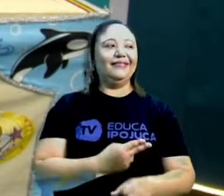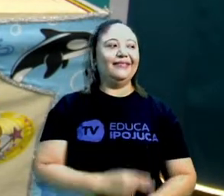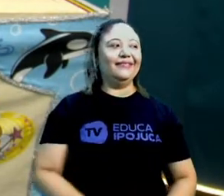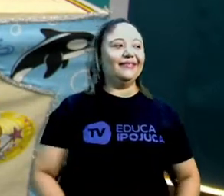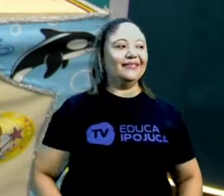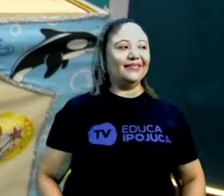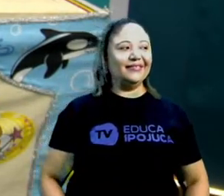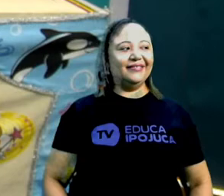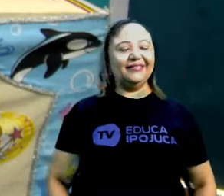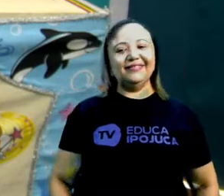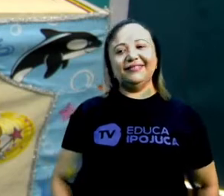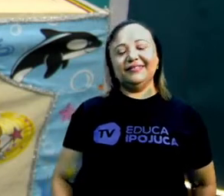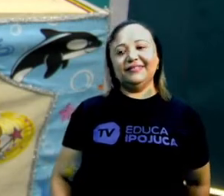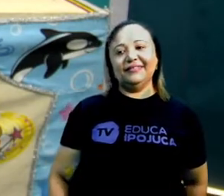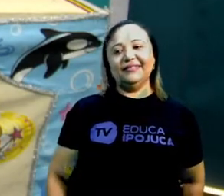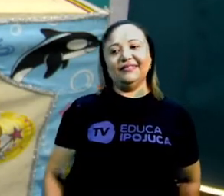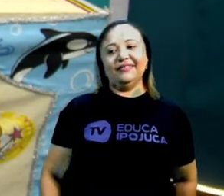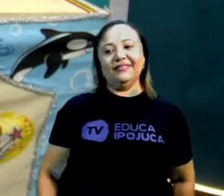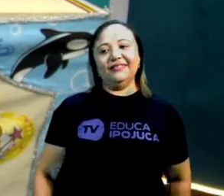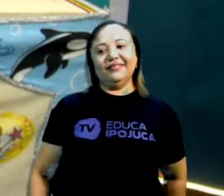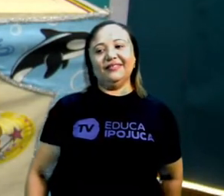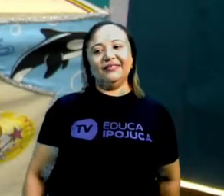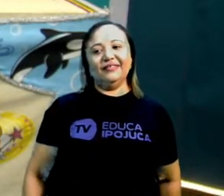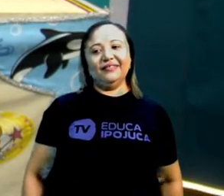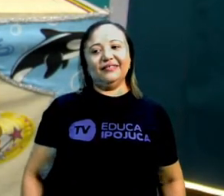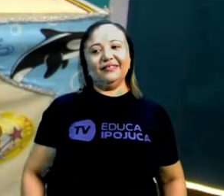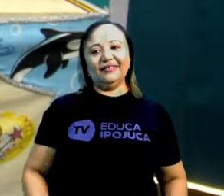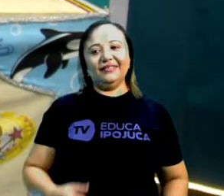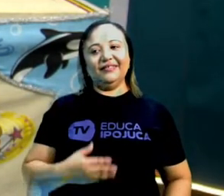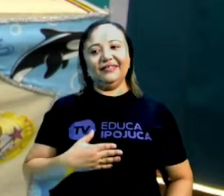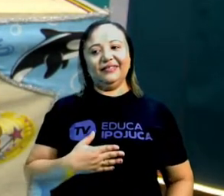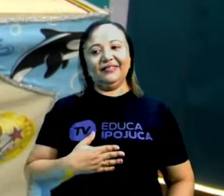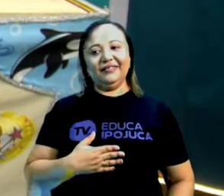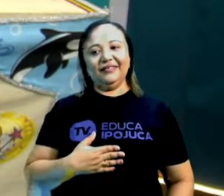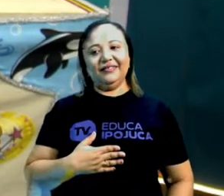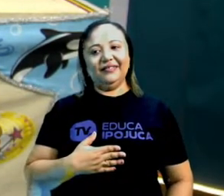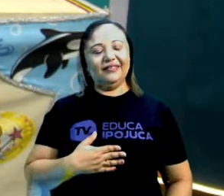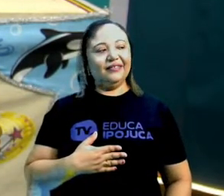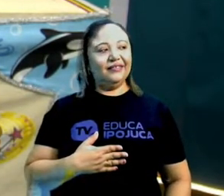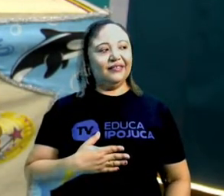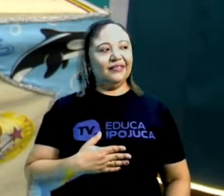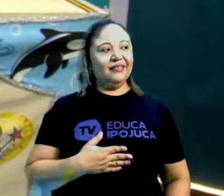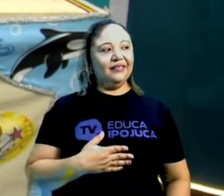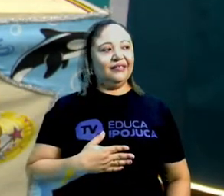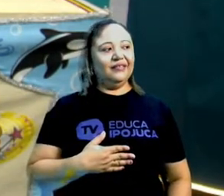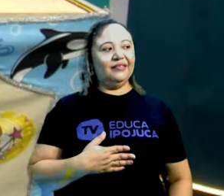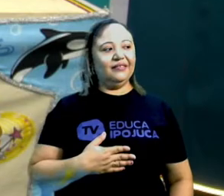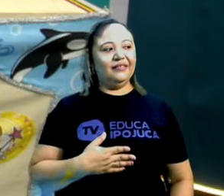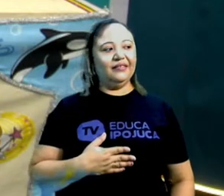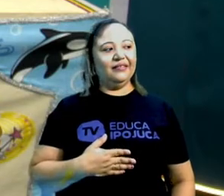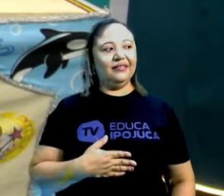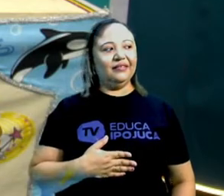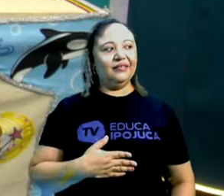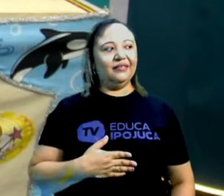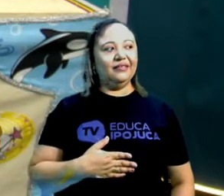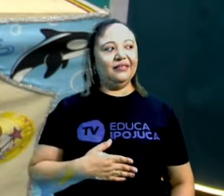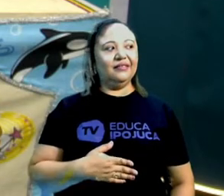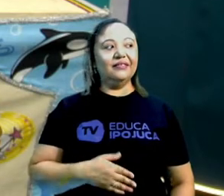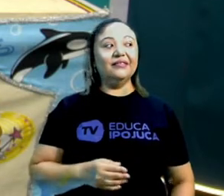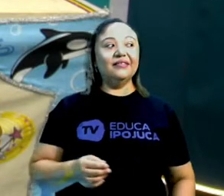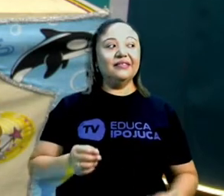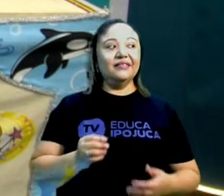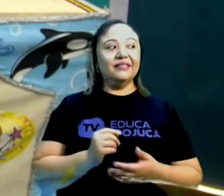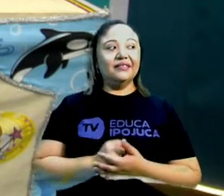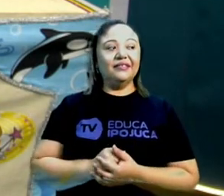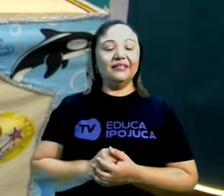Isso mesmo! Tia Lê! Oi! Eu adoro Deus, mas eu preciso me vestir de saco?